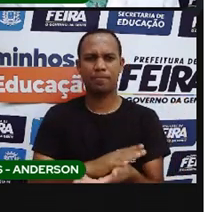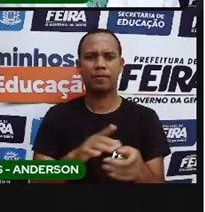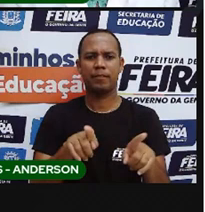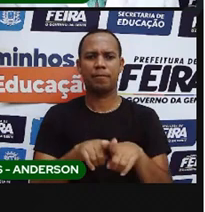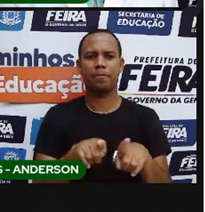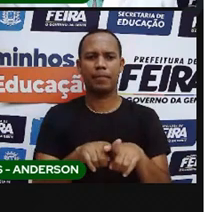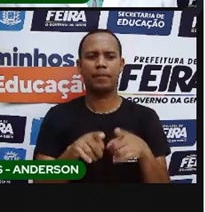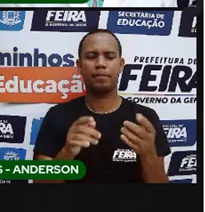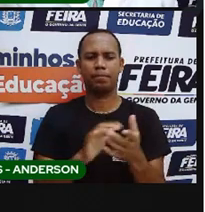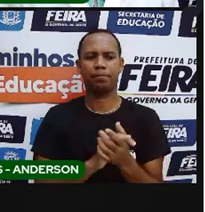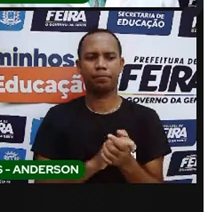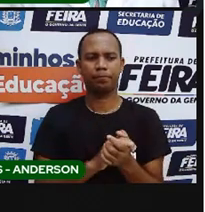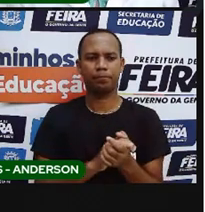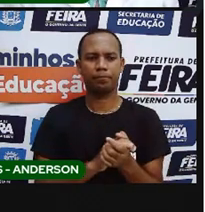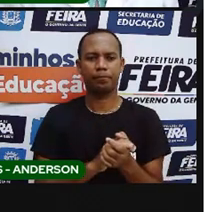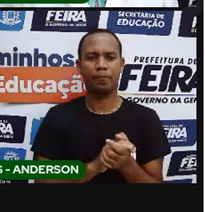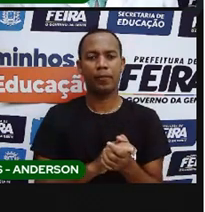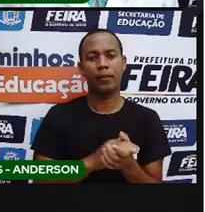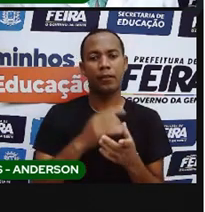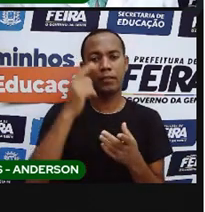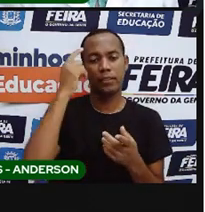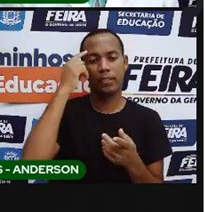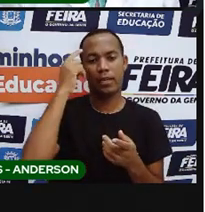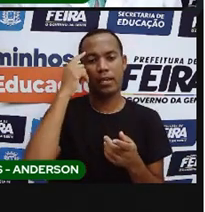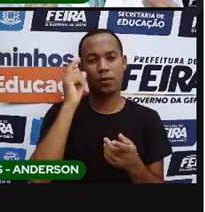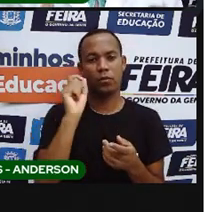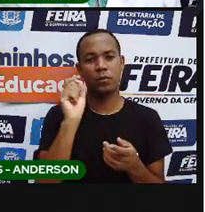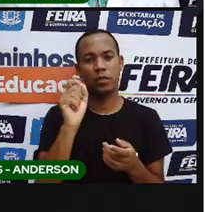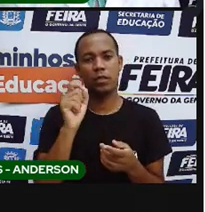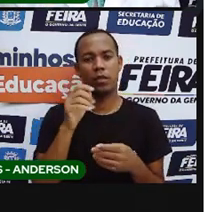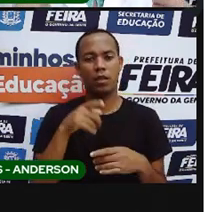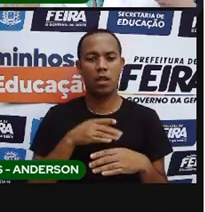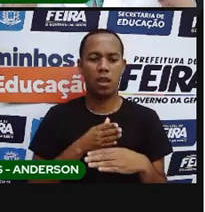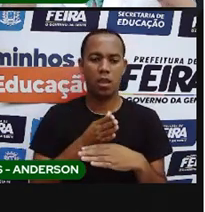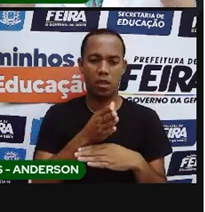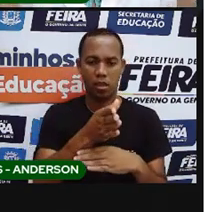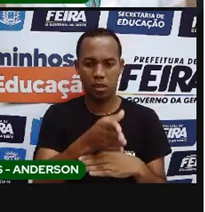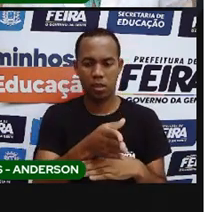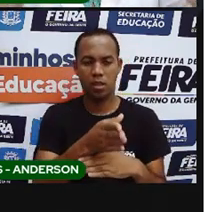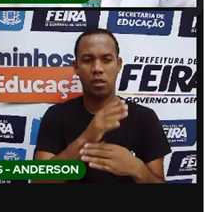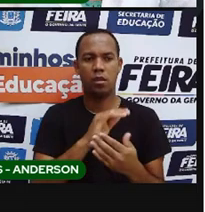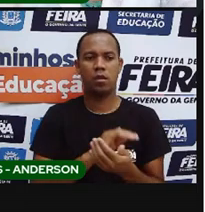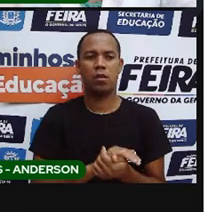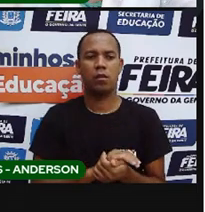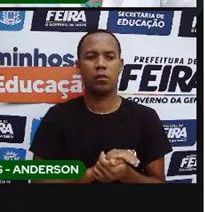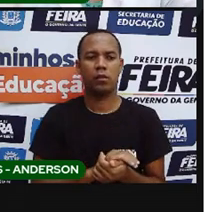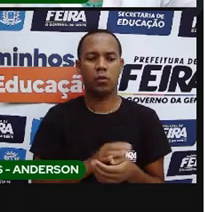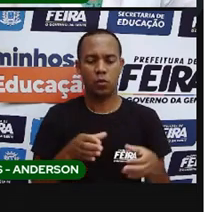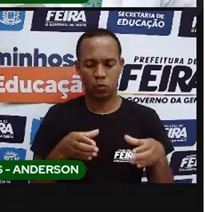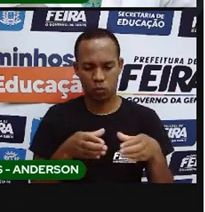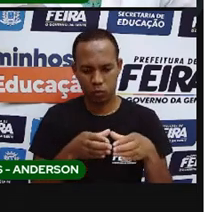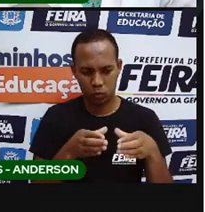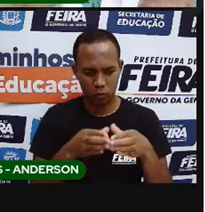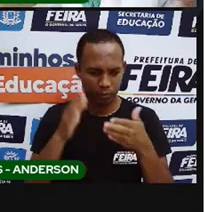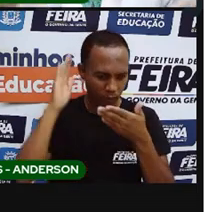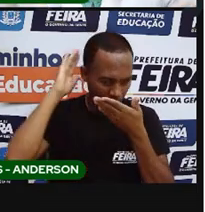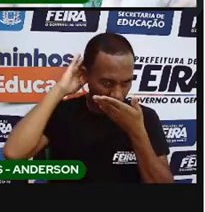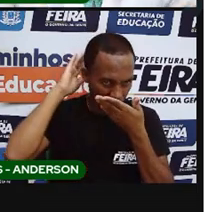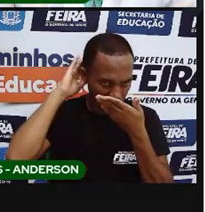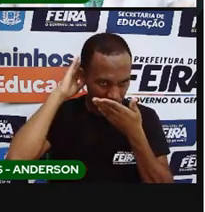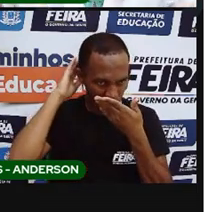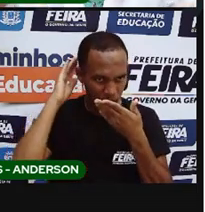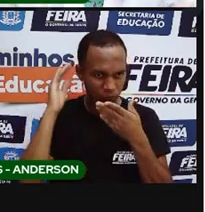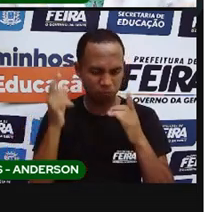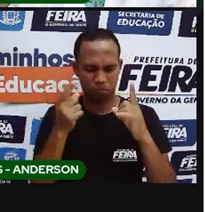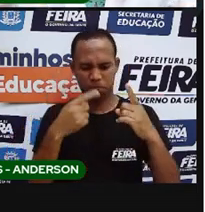né? Que foi essa ideia que eu falou com vocês, de lá os índios irem para uma batalha e não terem